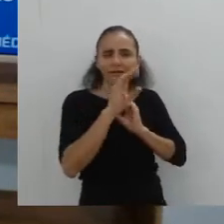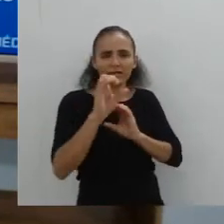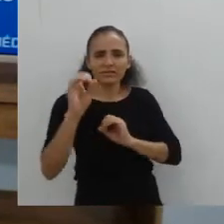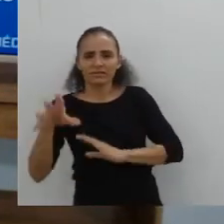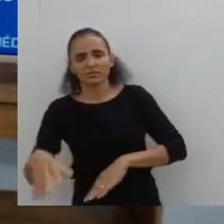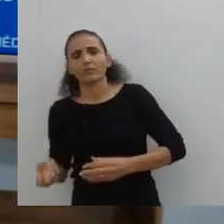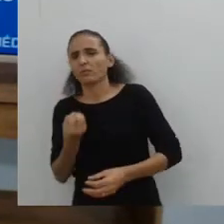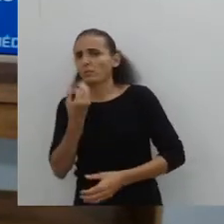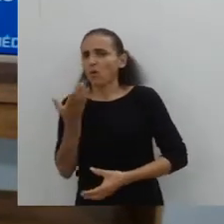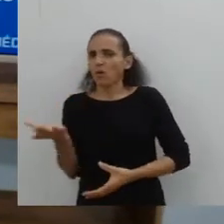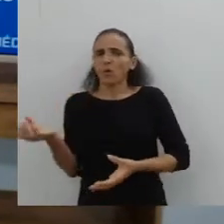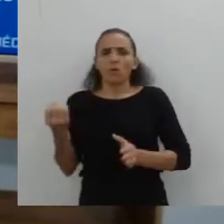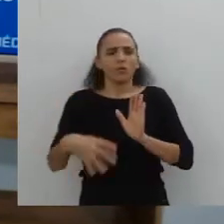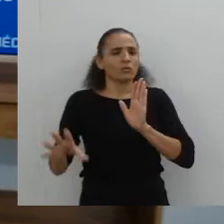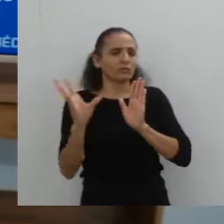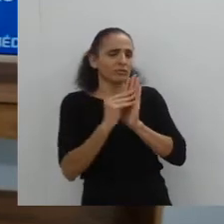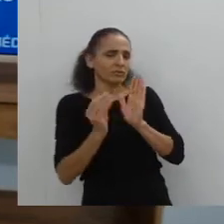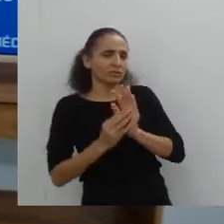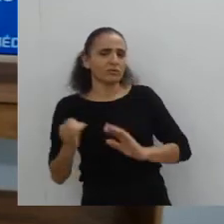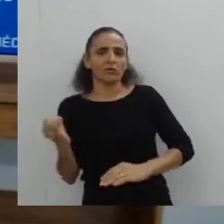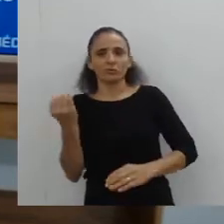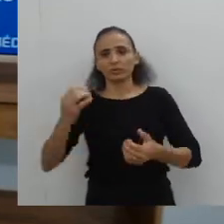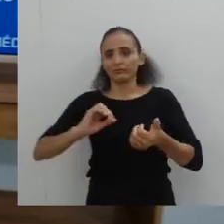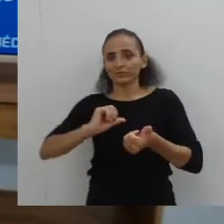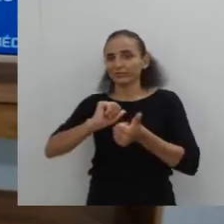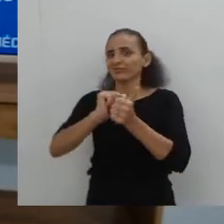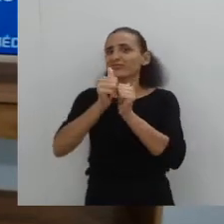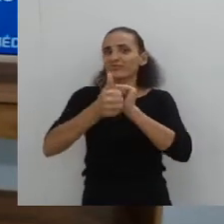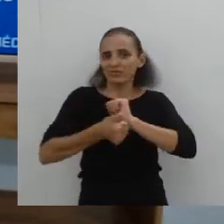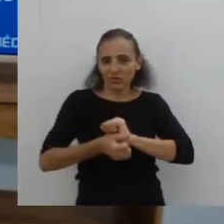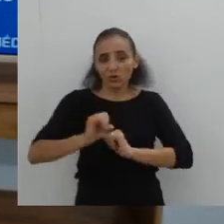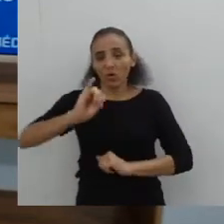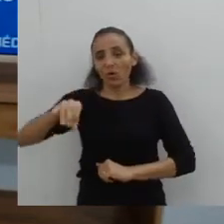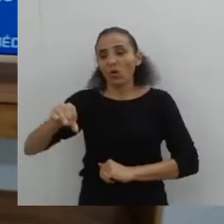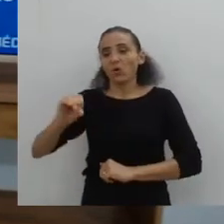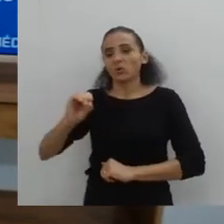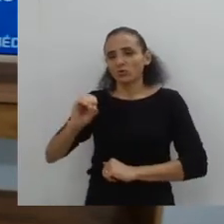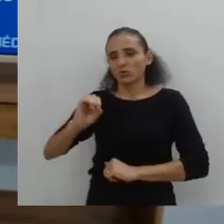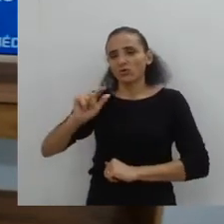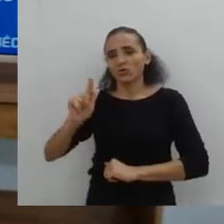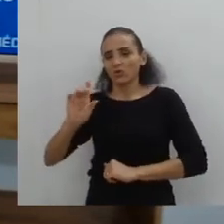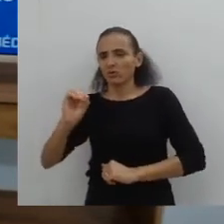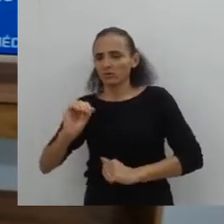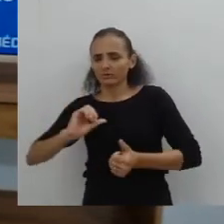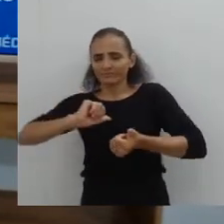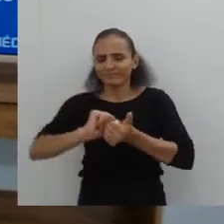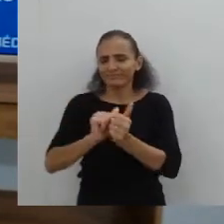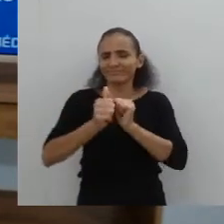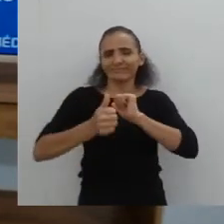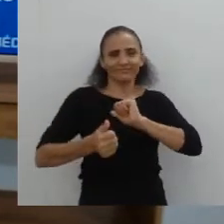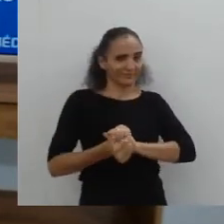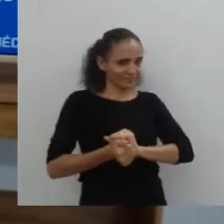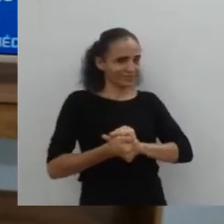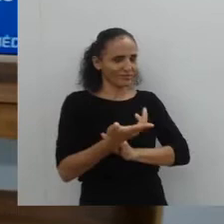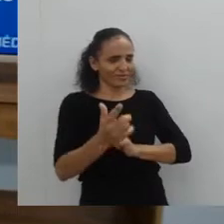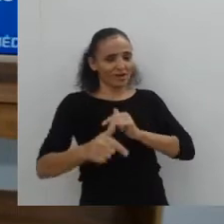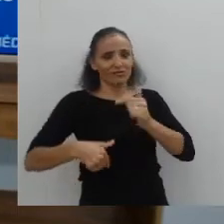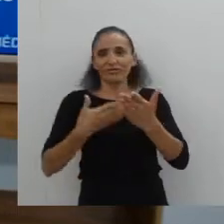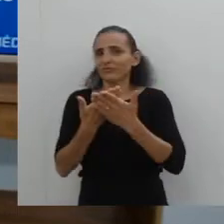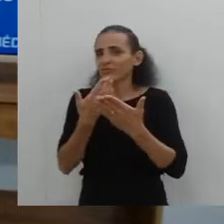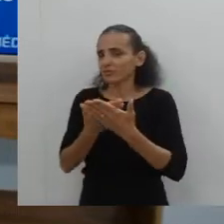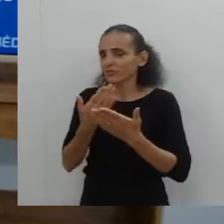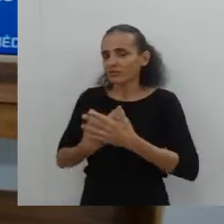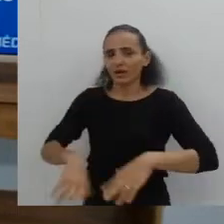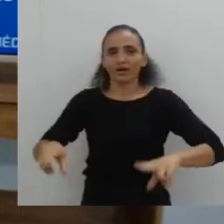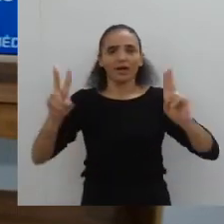muito importante na Educação Física, jogo. Jogo é o conteúdo estruturante aí que a gente vai trabalhar e, com um